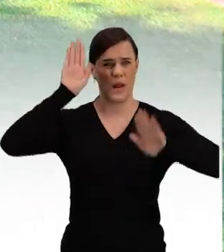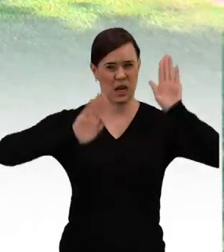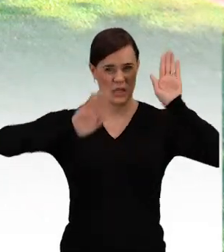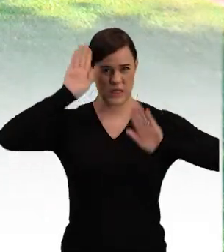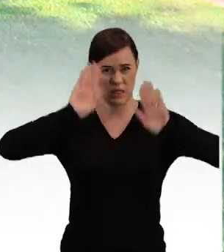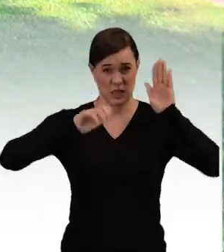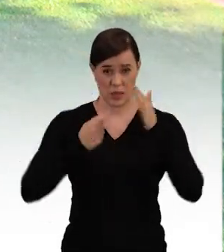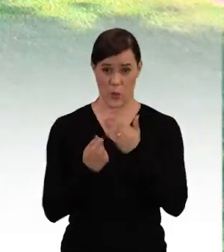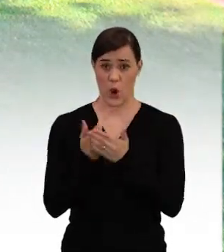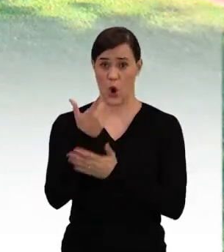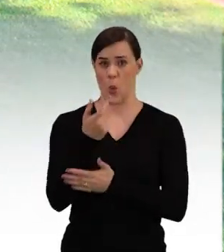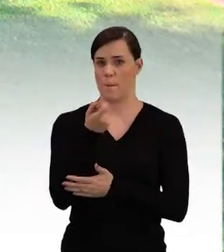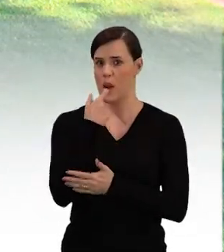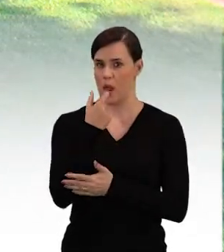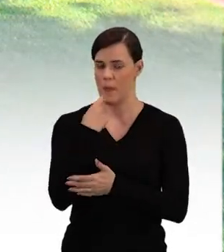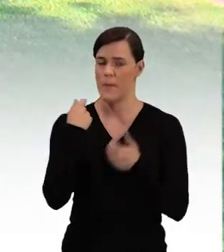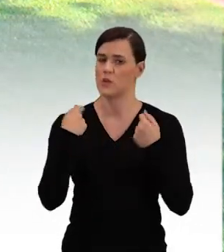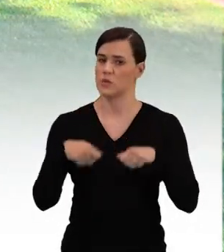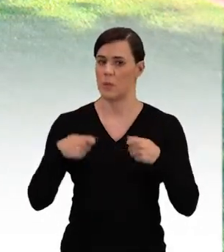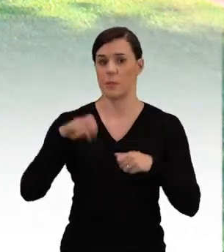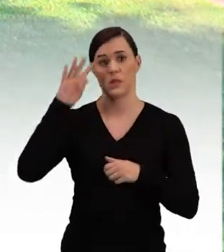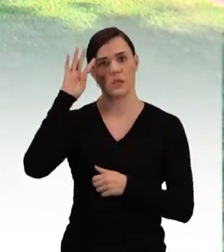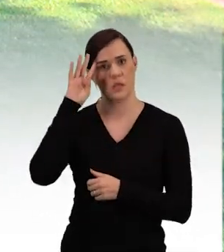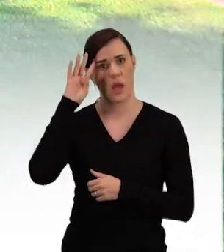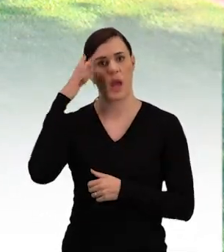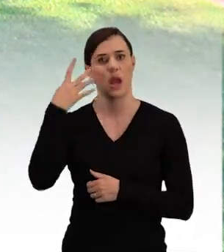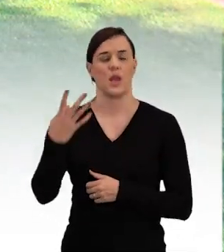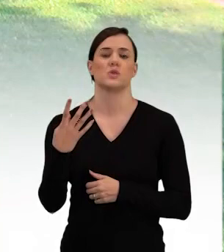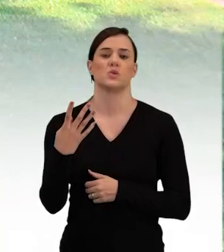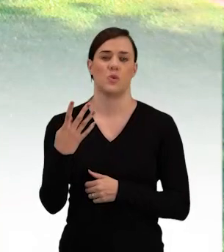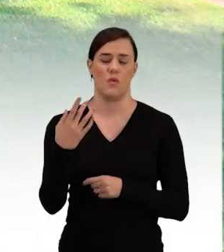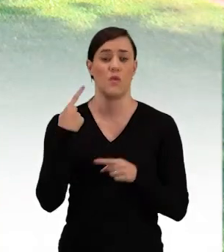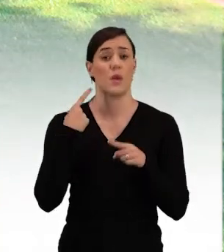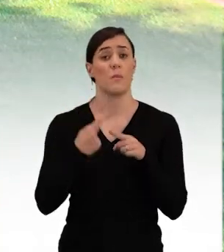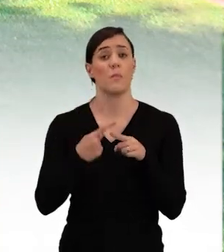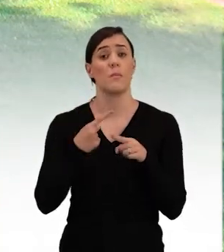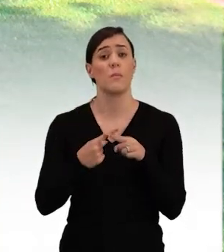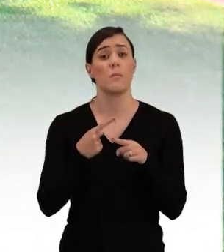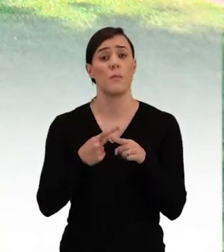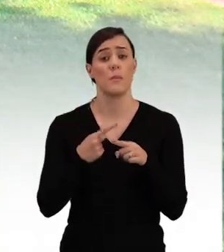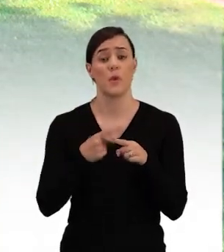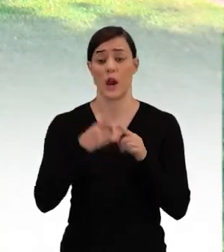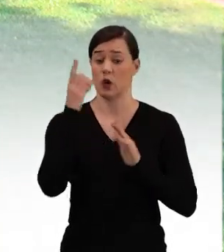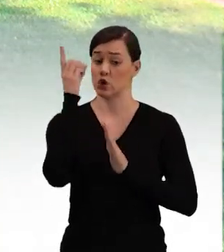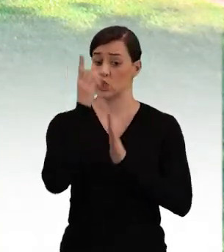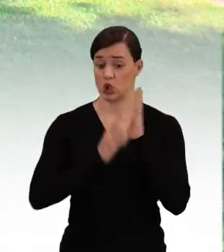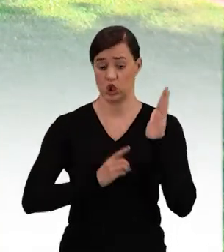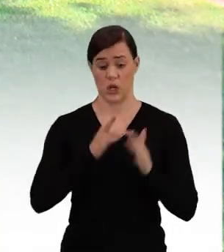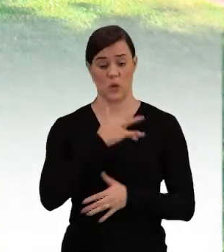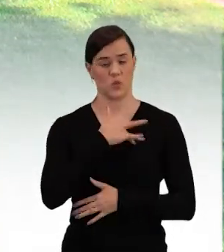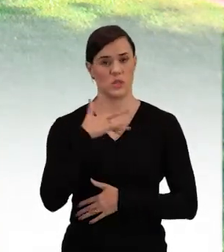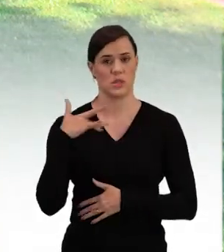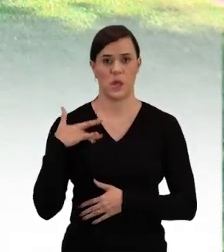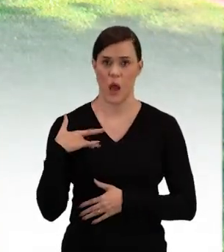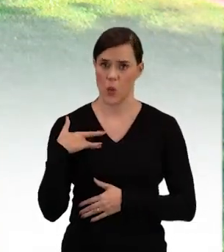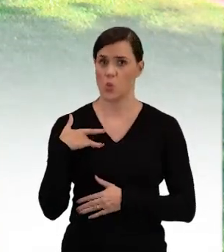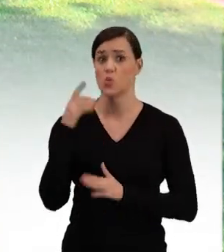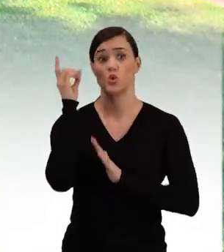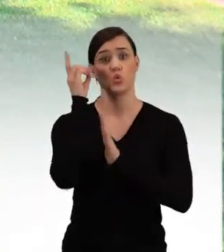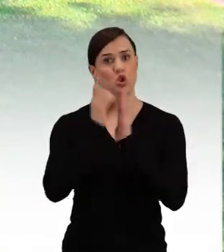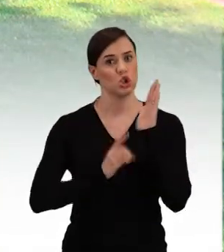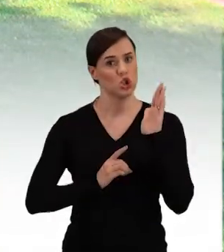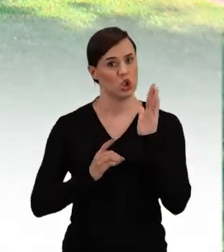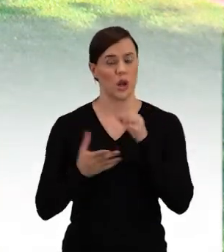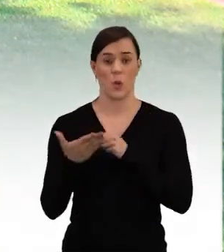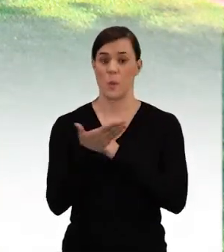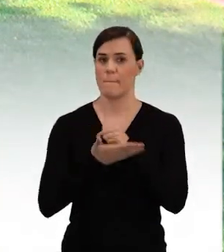licitação para aquisição, esse problema deveria ser solucionado porque se trata de um direito à saúde, é um direito